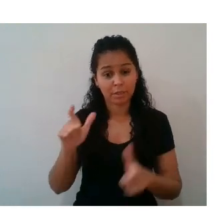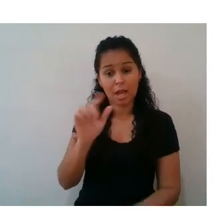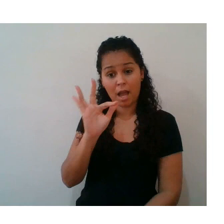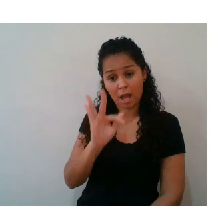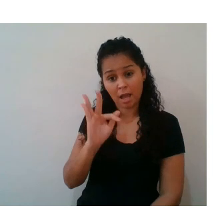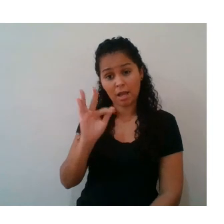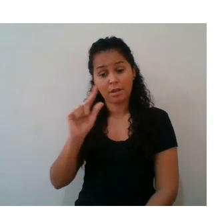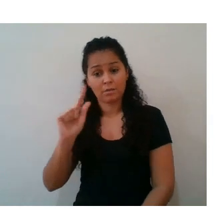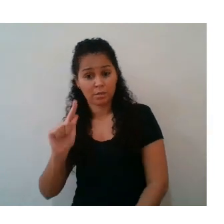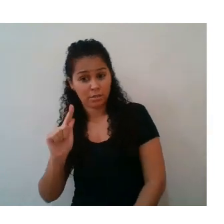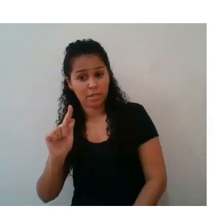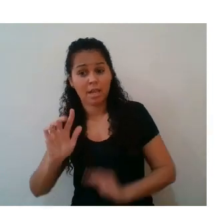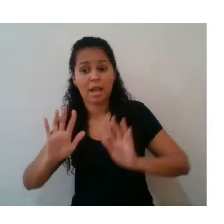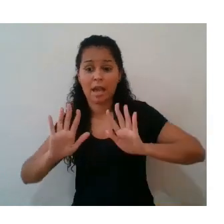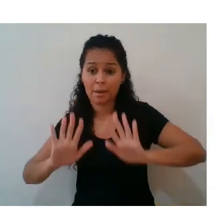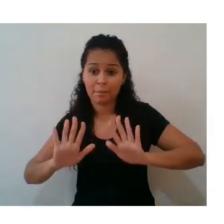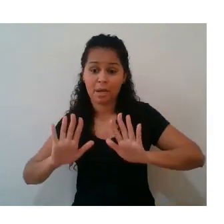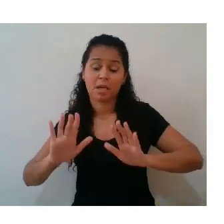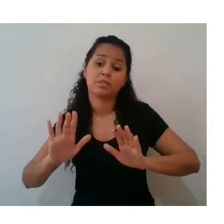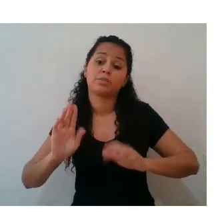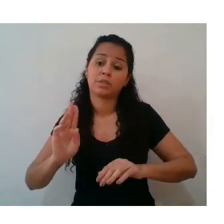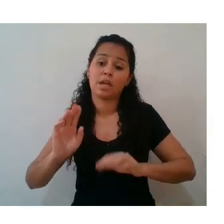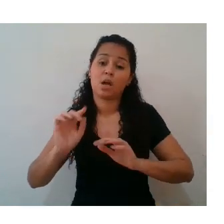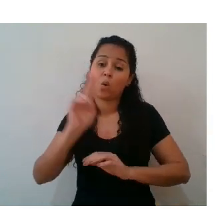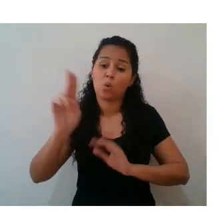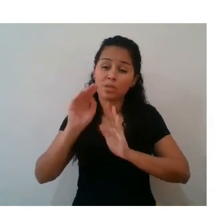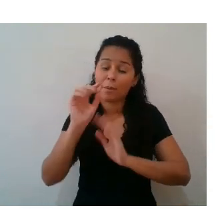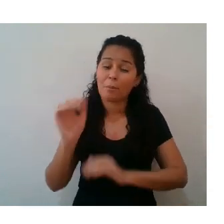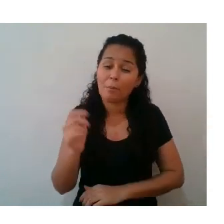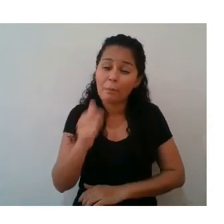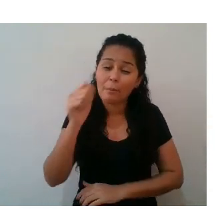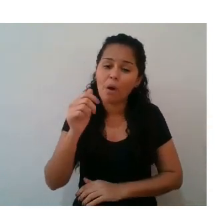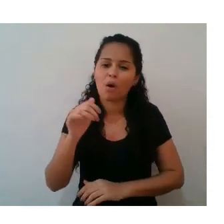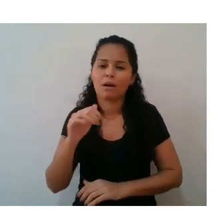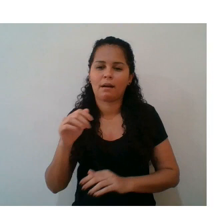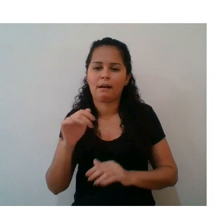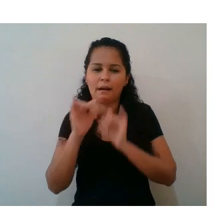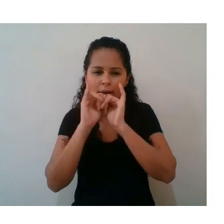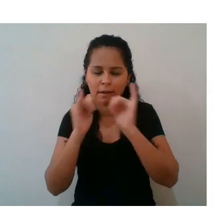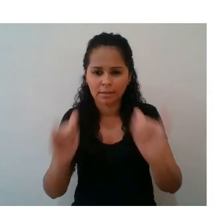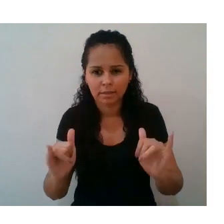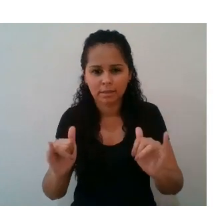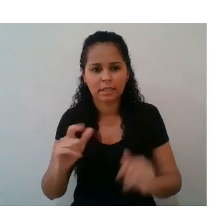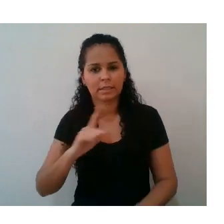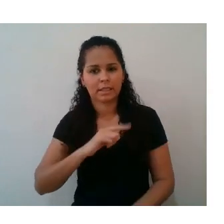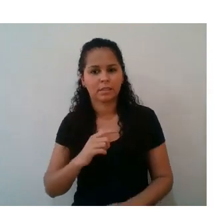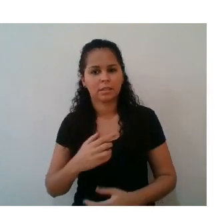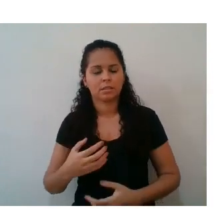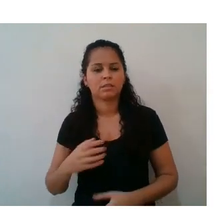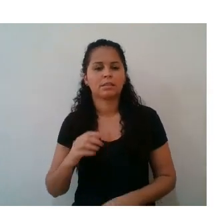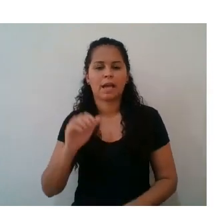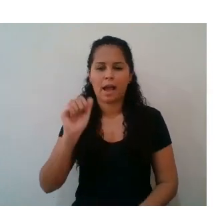e esse G. Mas, realmente, eu uso aparelhos que são de baixo consumo, né? Então, esse aqui, por exemplo, que é um aquecedor, ele já tem